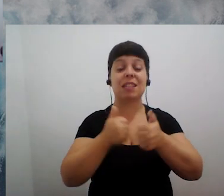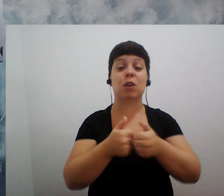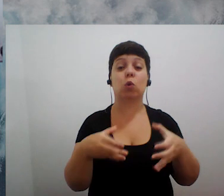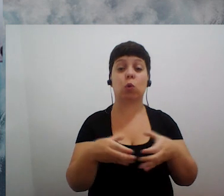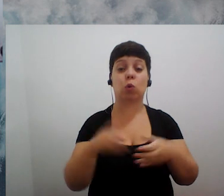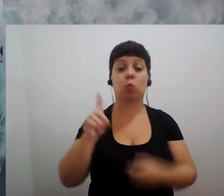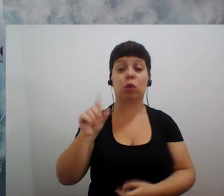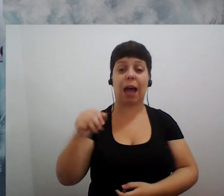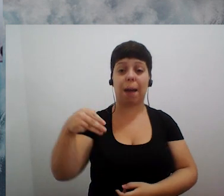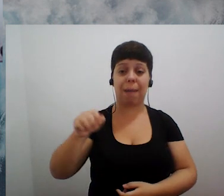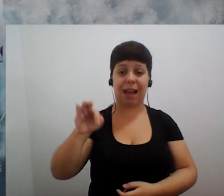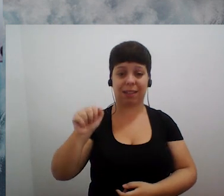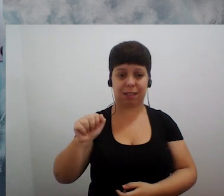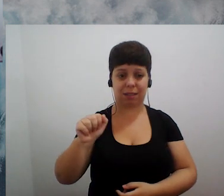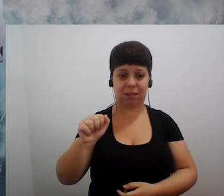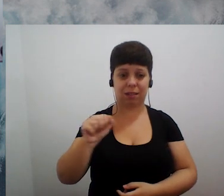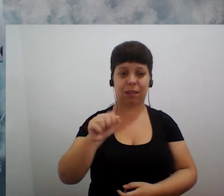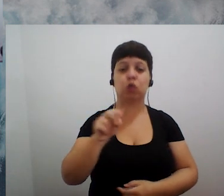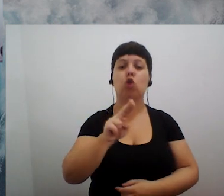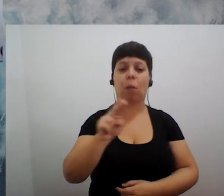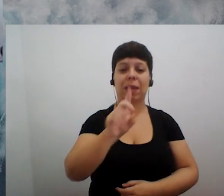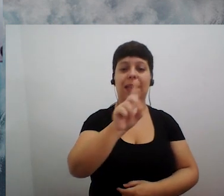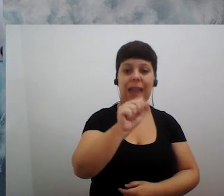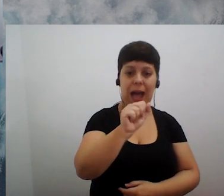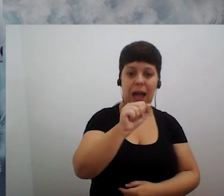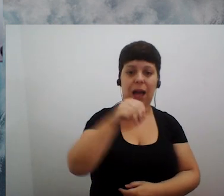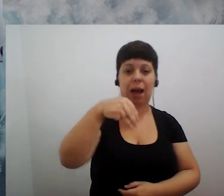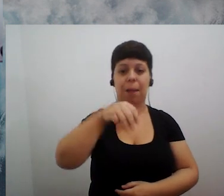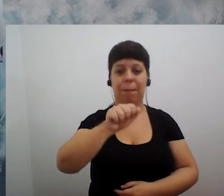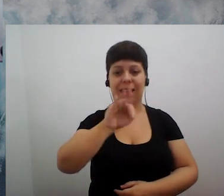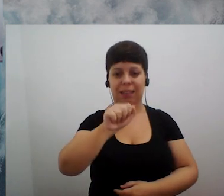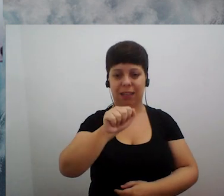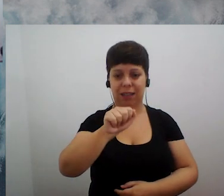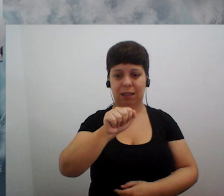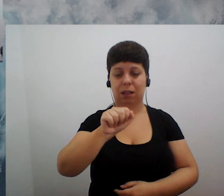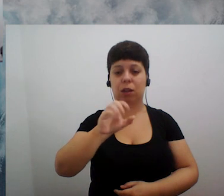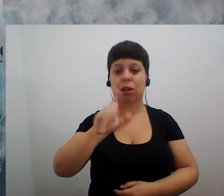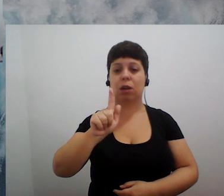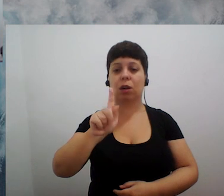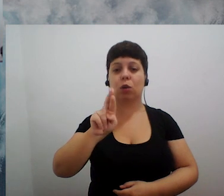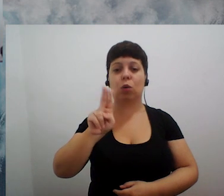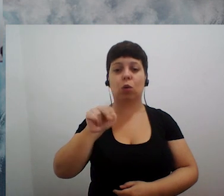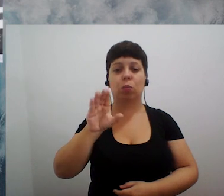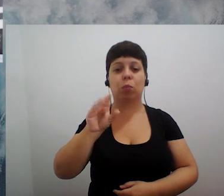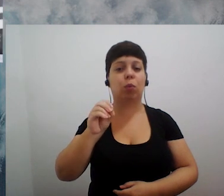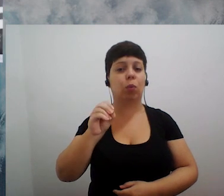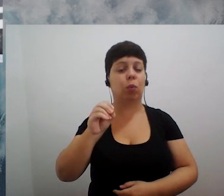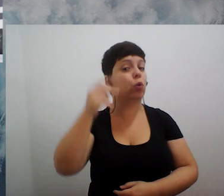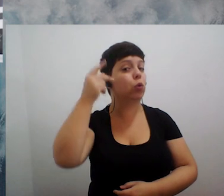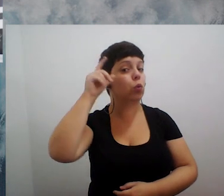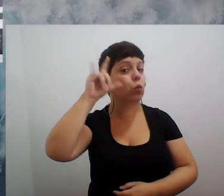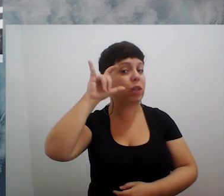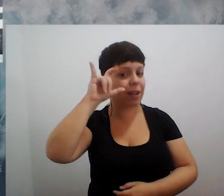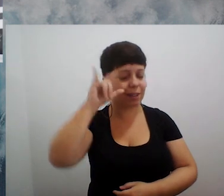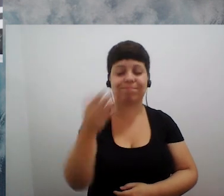convite. Sigam o Grupo da Mata, da Mata Grupo, tudo junto no Instagram. E é nóis, estamos juntos. Legal,